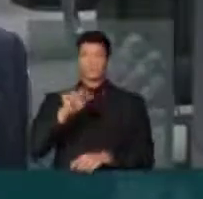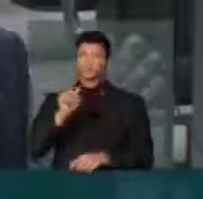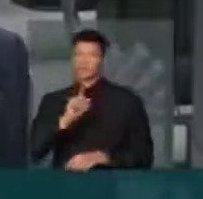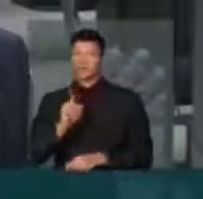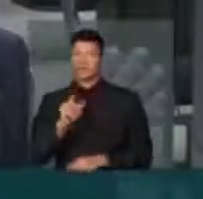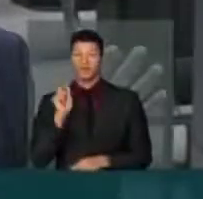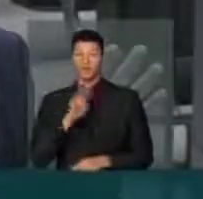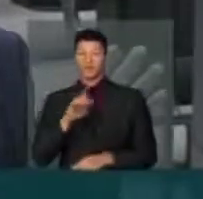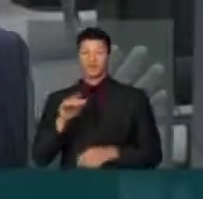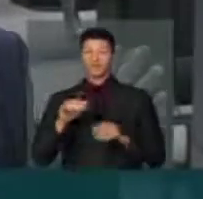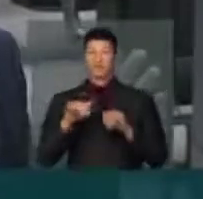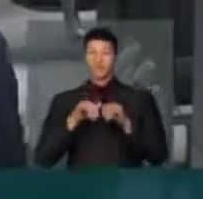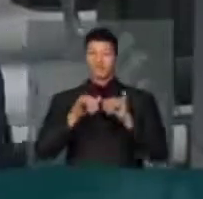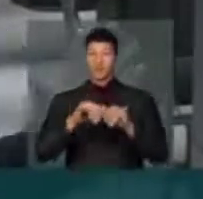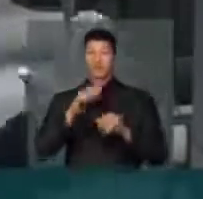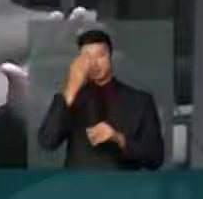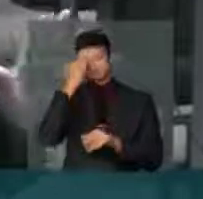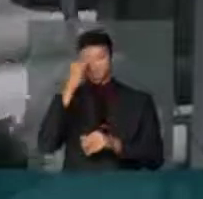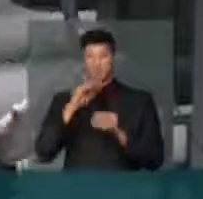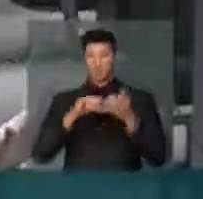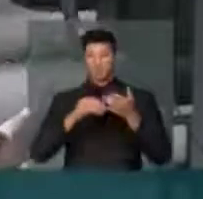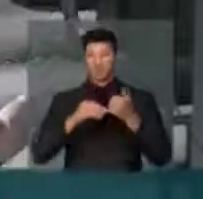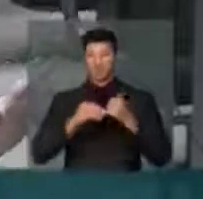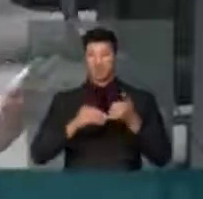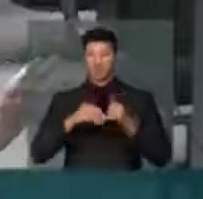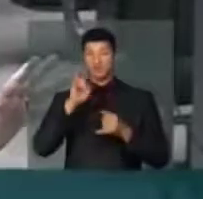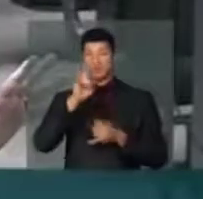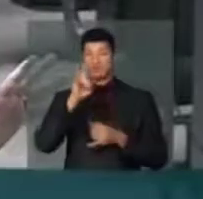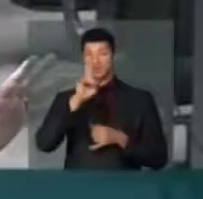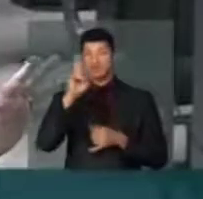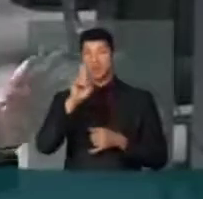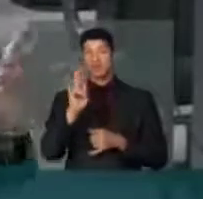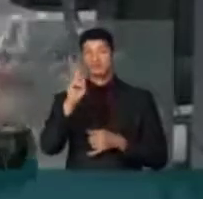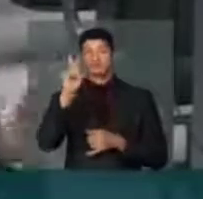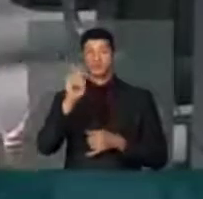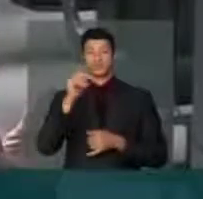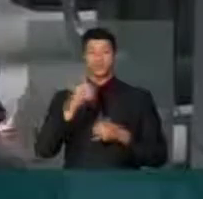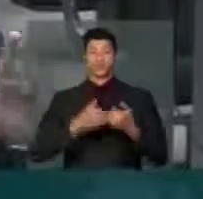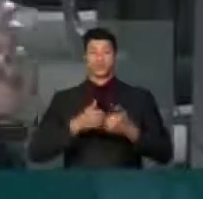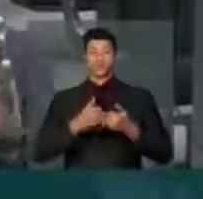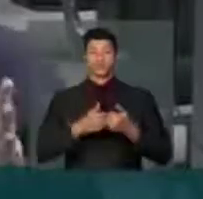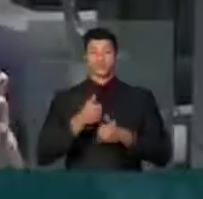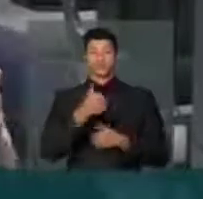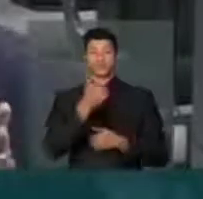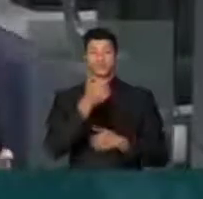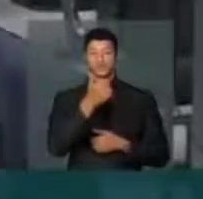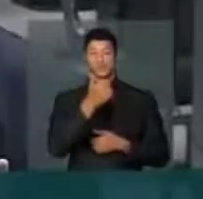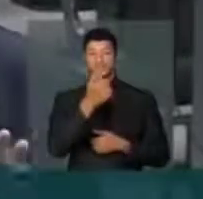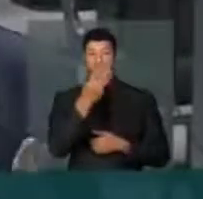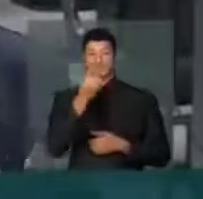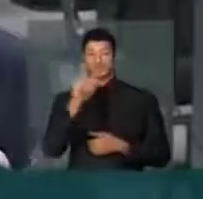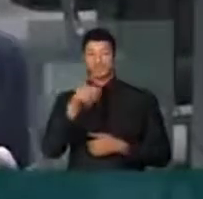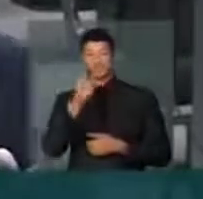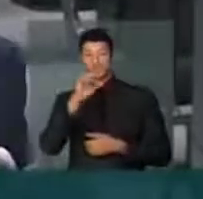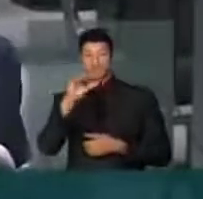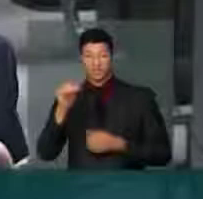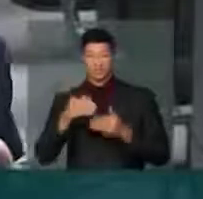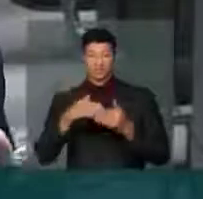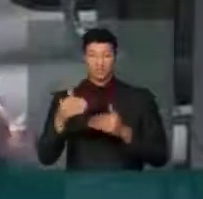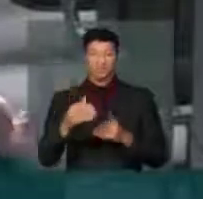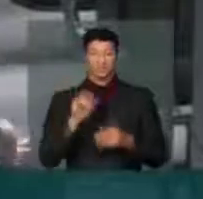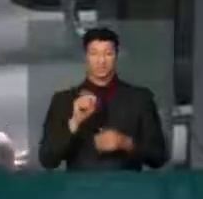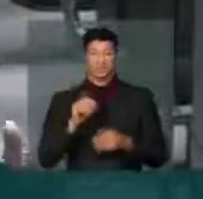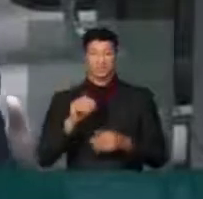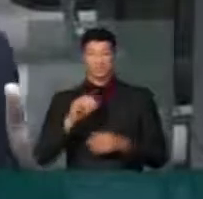amigo, quem vai em supermercado sabe que o feijão está a R$5 o quilo, que o arroz está R$3, R$3,80 por aí,